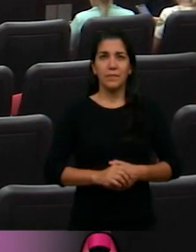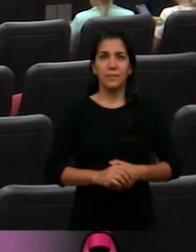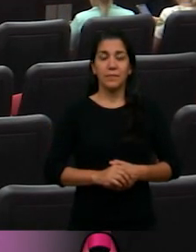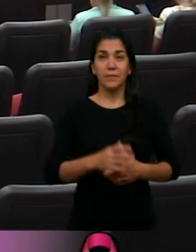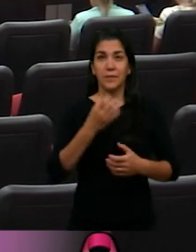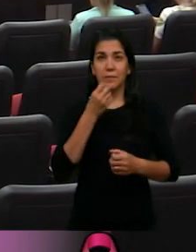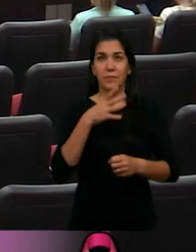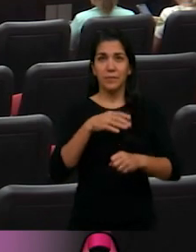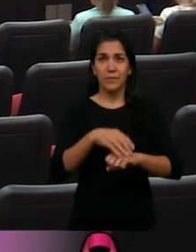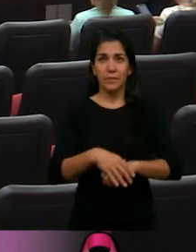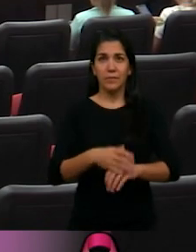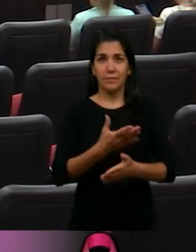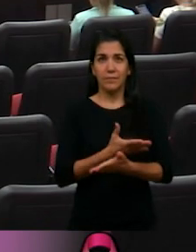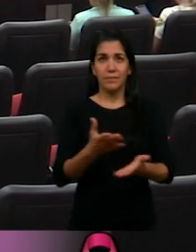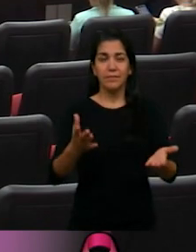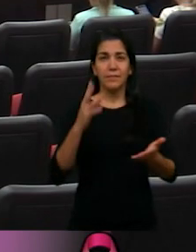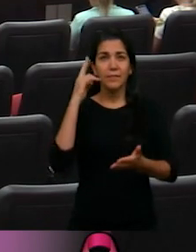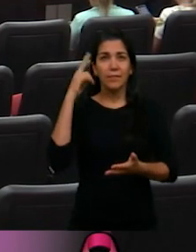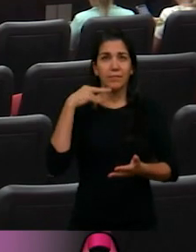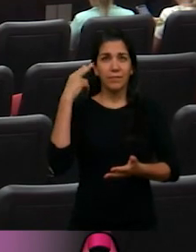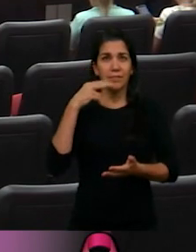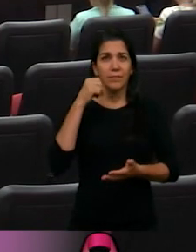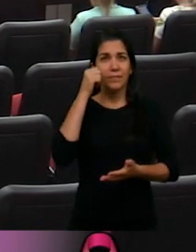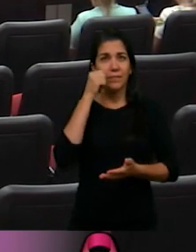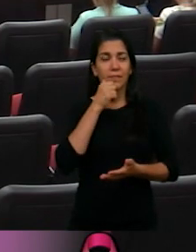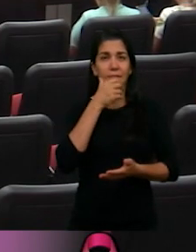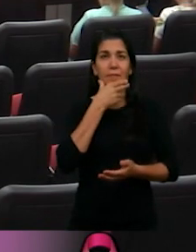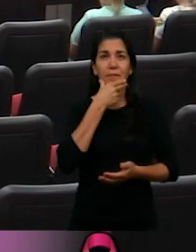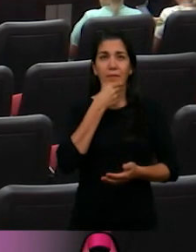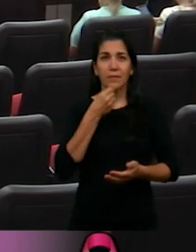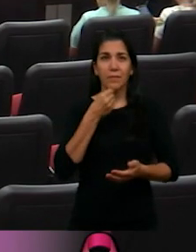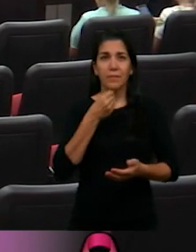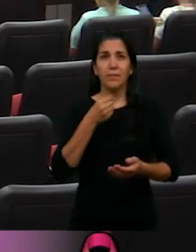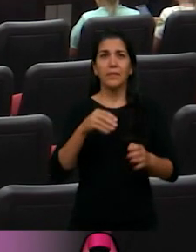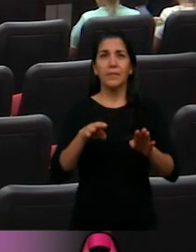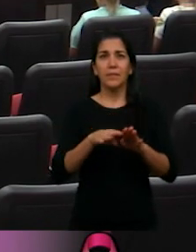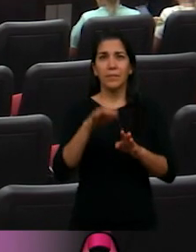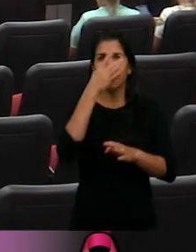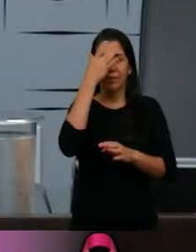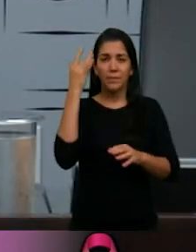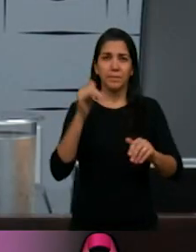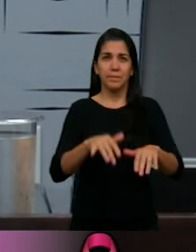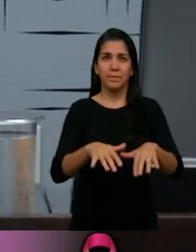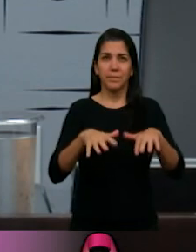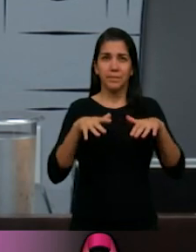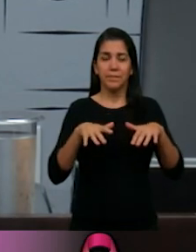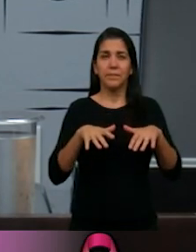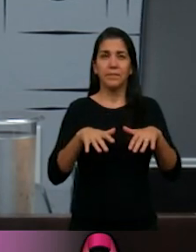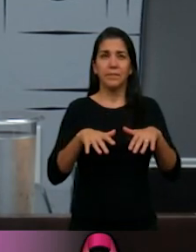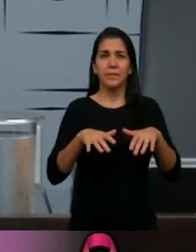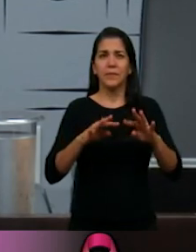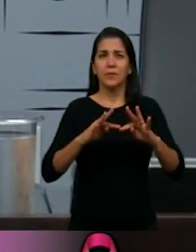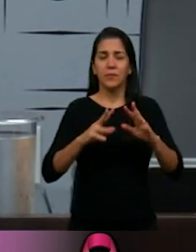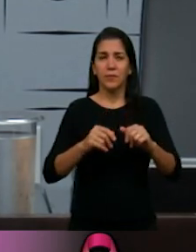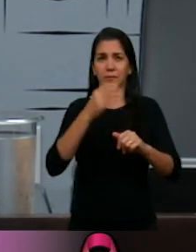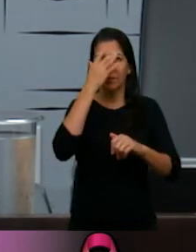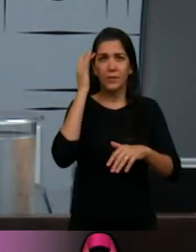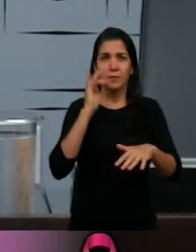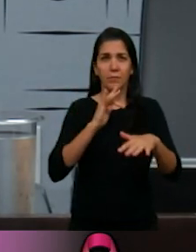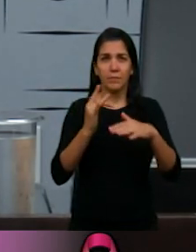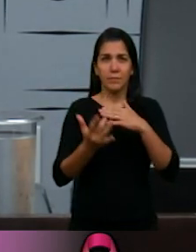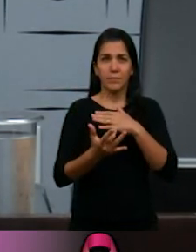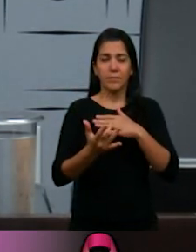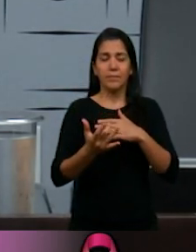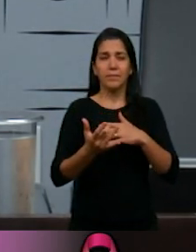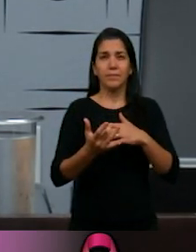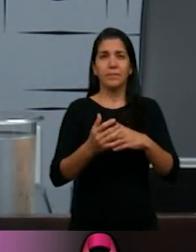Boa noite aos senhores vereadores, à senhora vereadora, ao público aqui presente e àqueles que nos acompanham